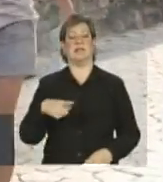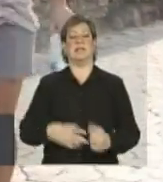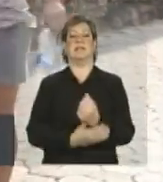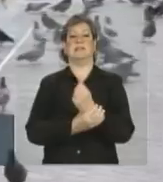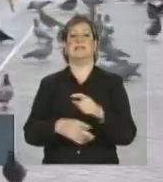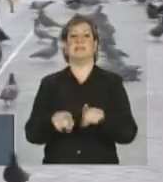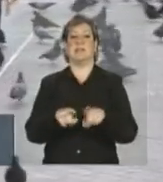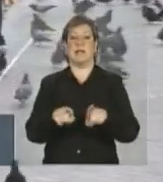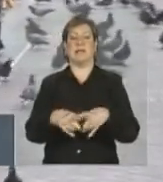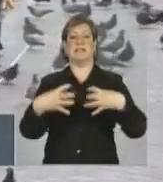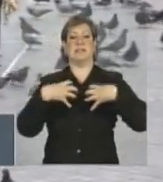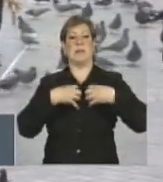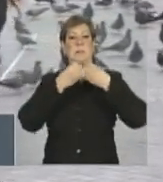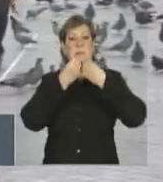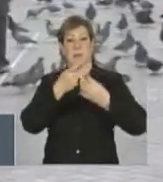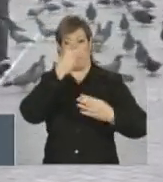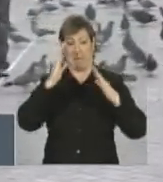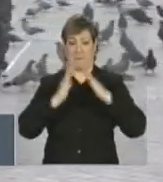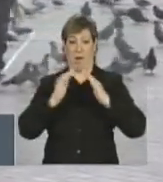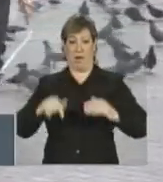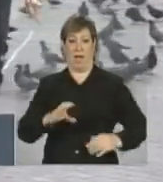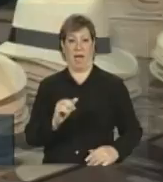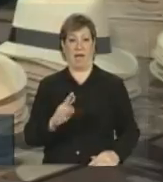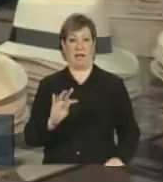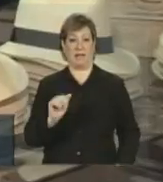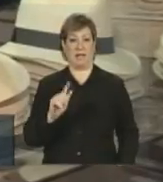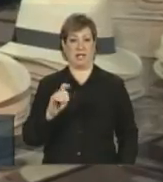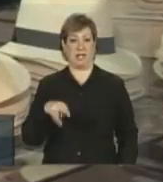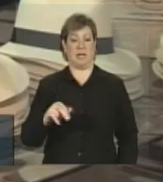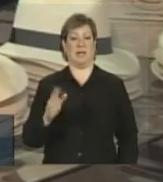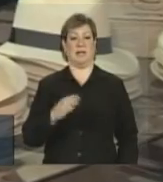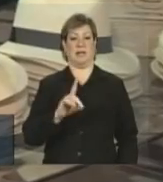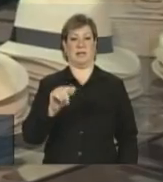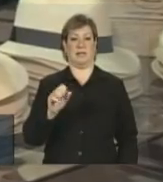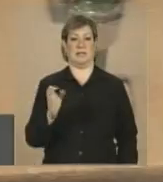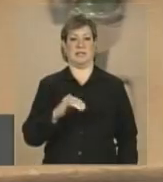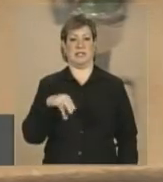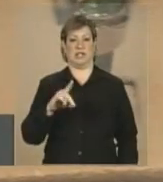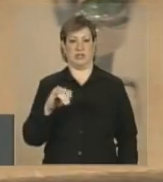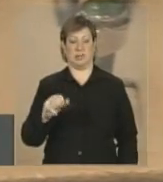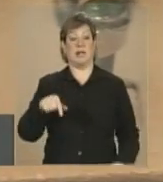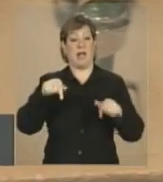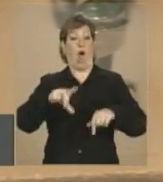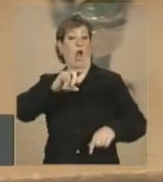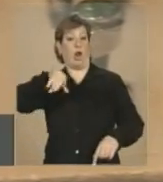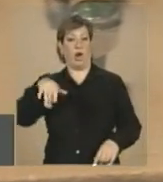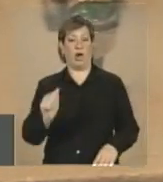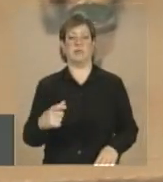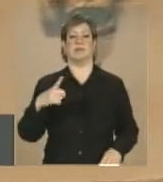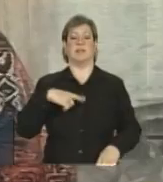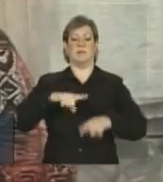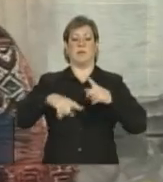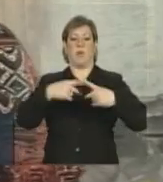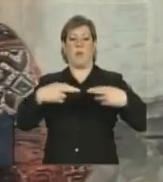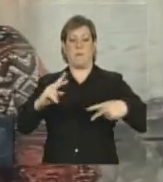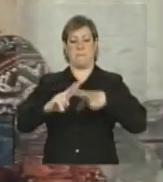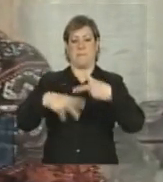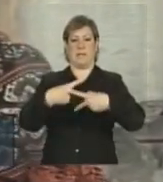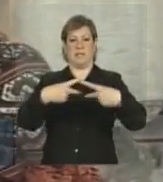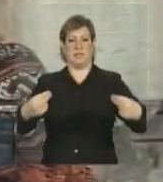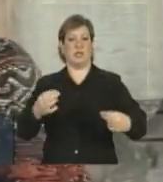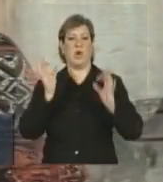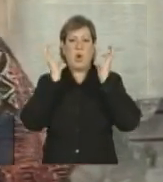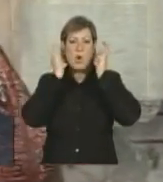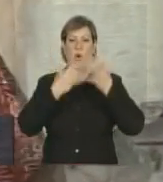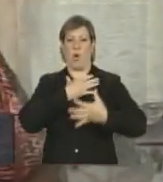se sentem aqueles que moram em Cartagena das Índias. Nesta loja de artesanato colombiano, presentes e joias, a vendedora